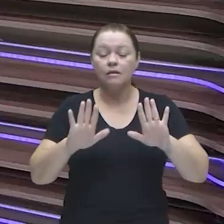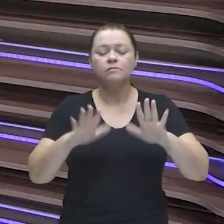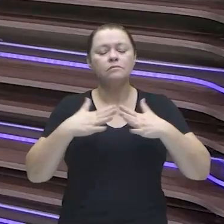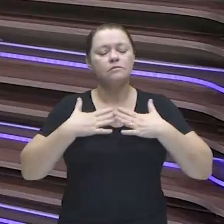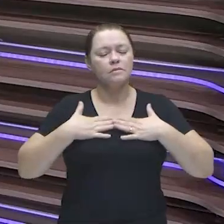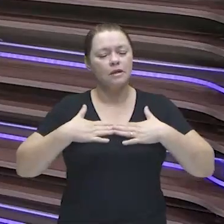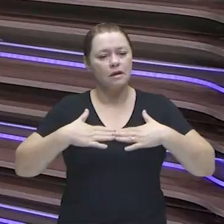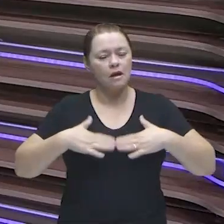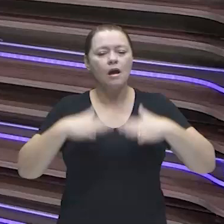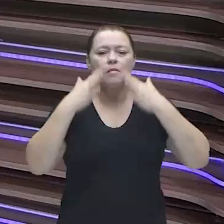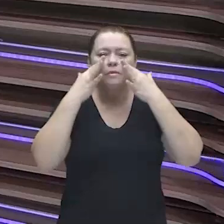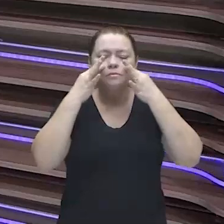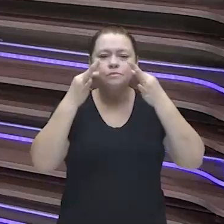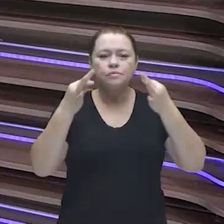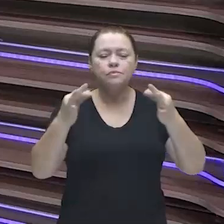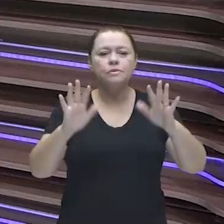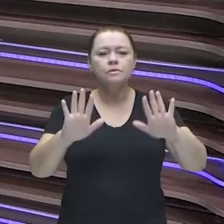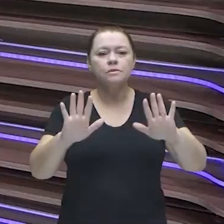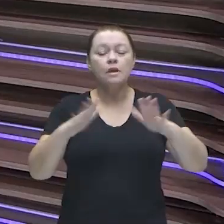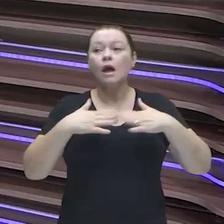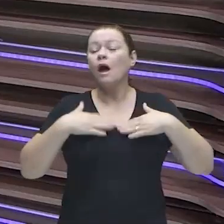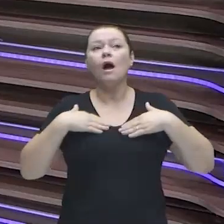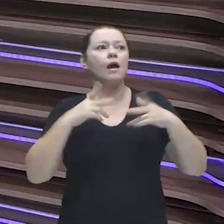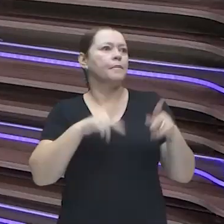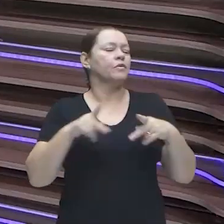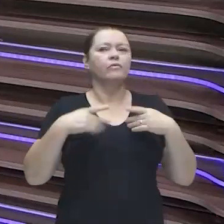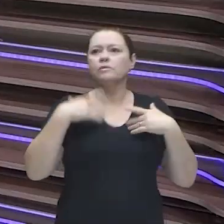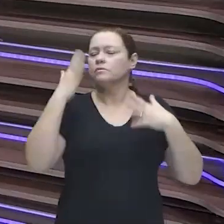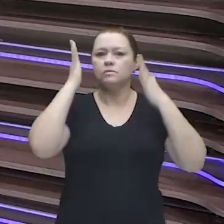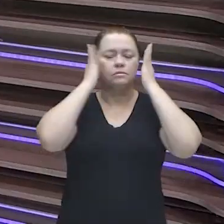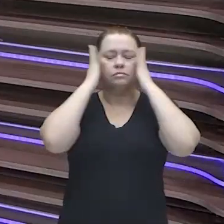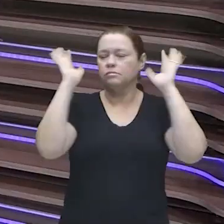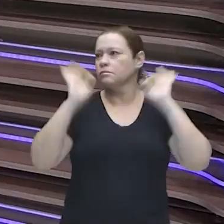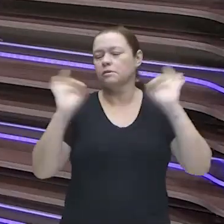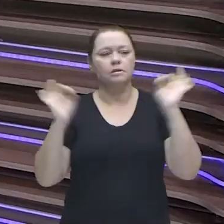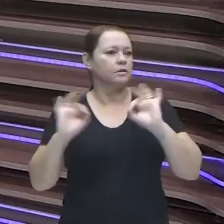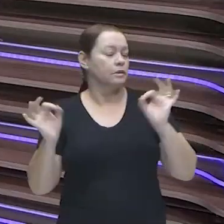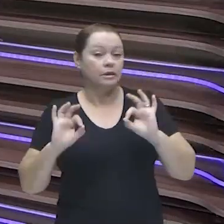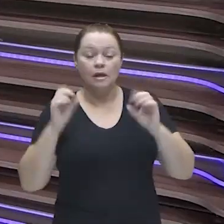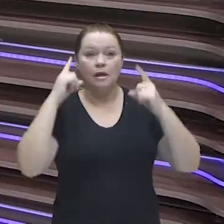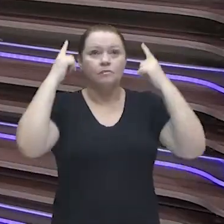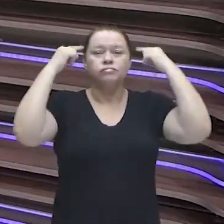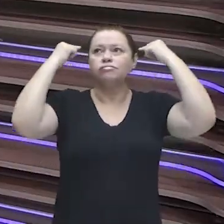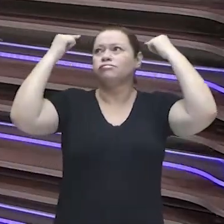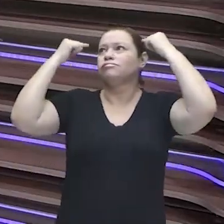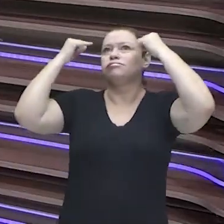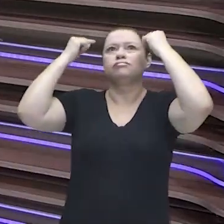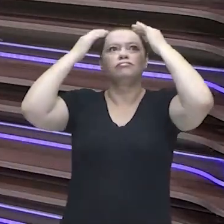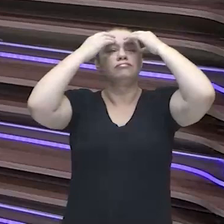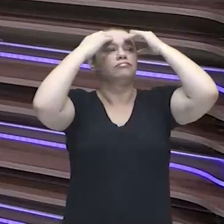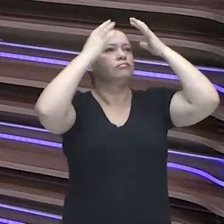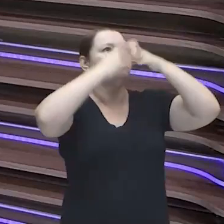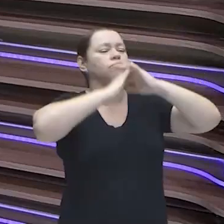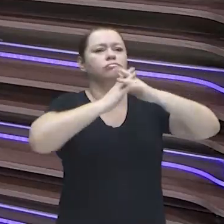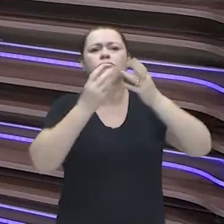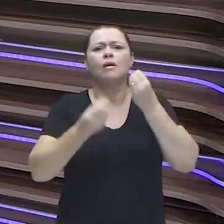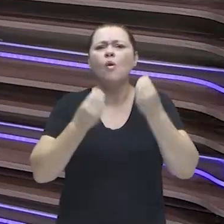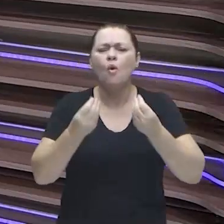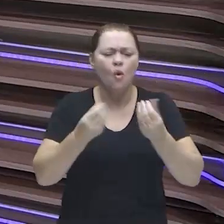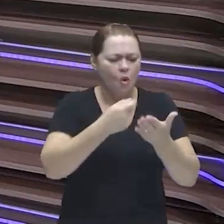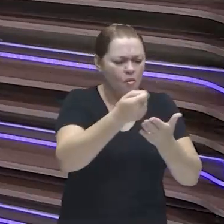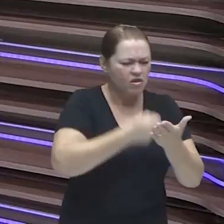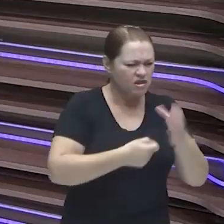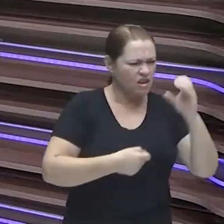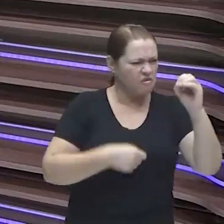achando complicado? Calma, professora. Minha mente aqui está saindo fumacinha, não estou mais entendendo nada. Como que eu escrevo com O e